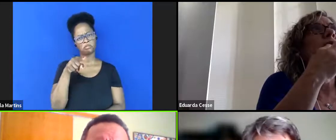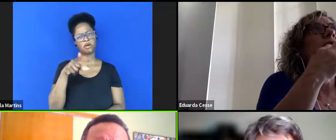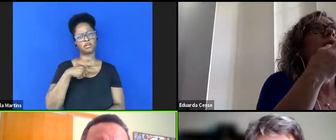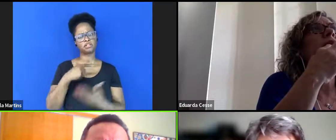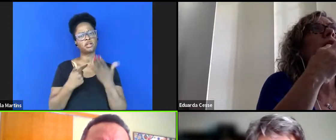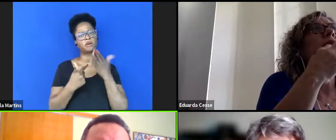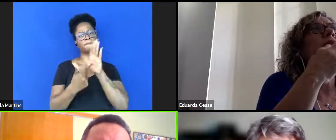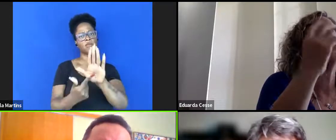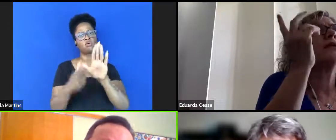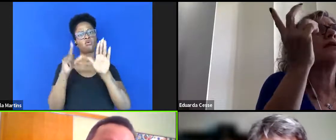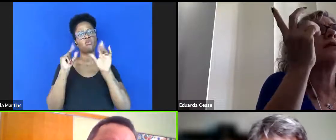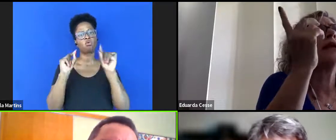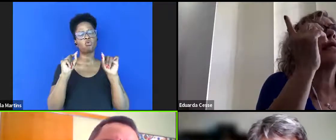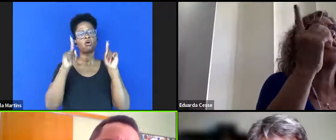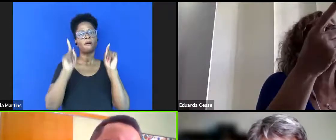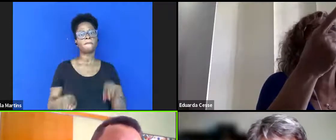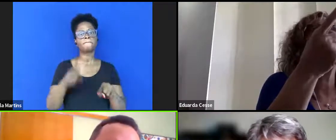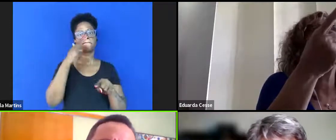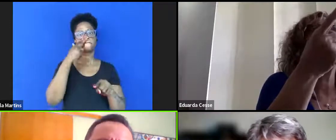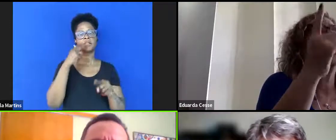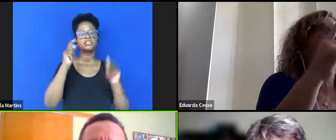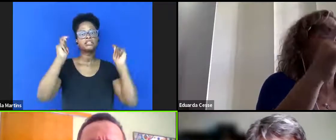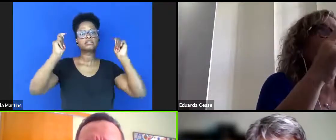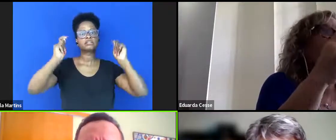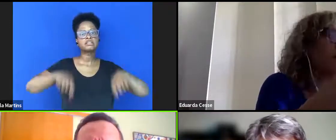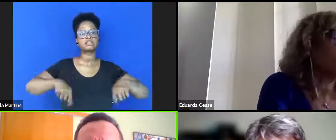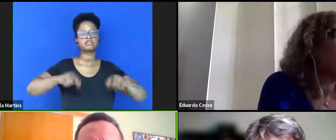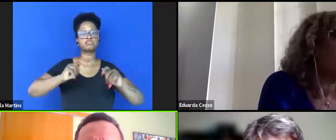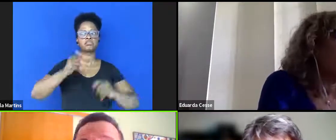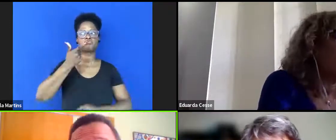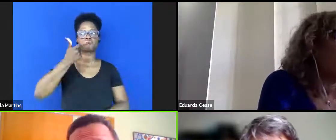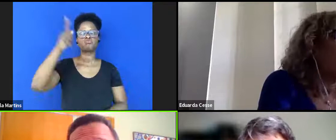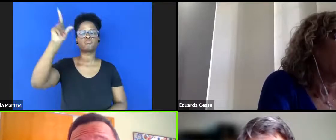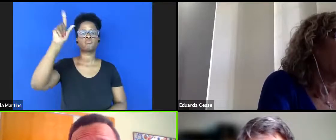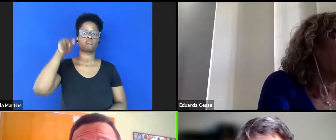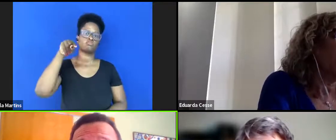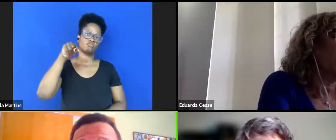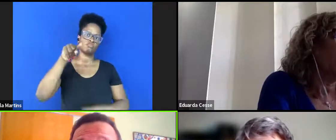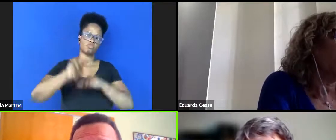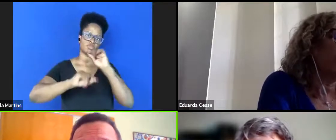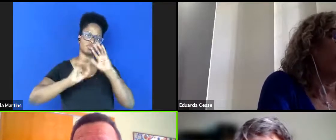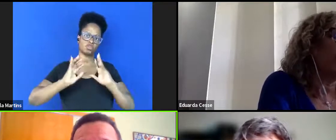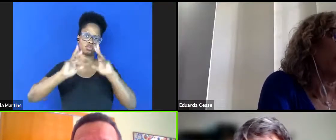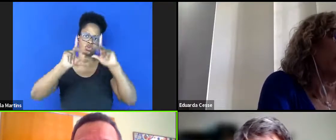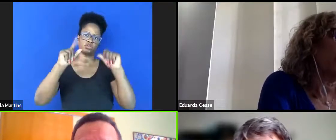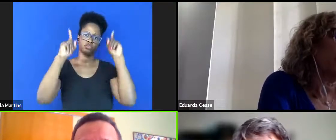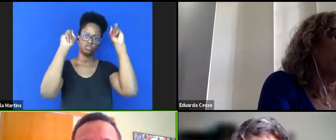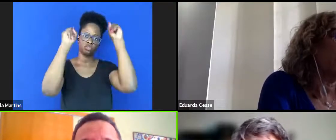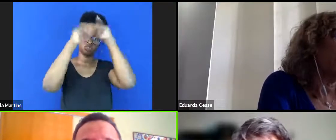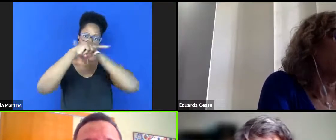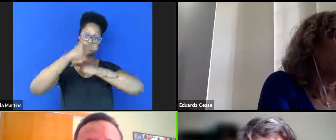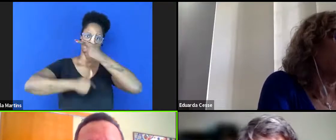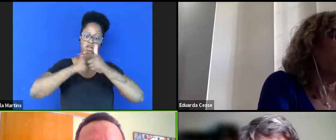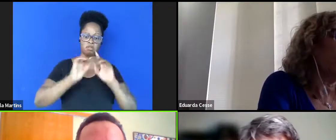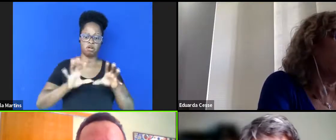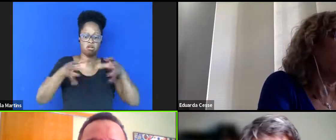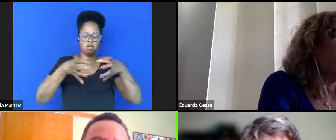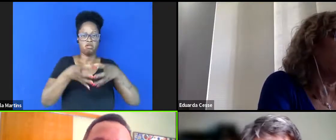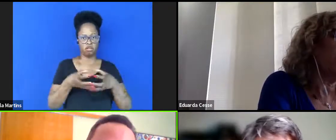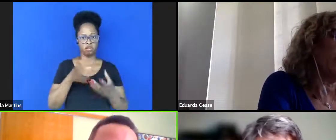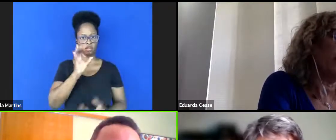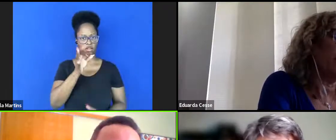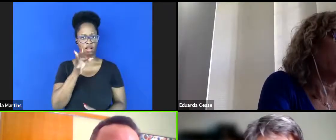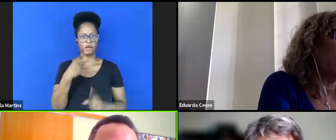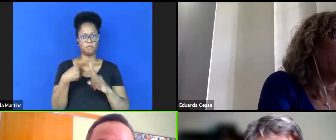né, um contraparte, né, todas essas dificuldades é o trabalho coletivo. Né? É,